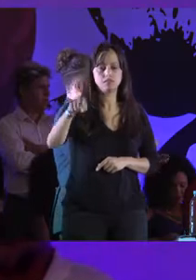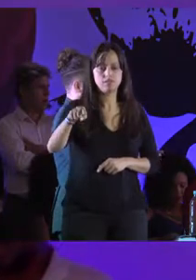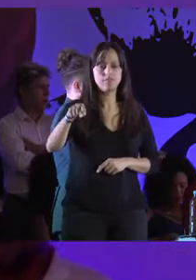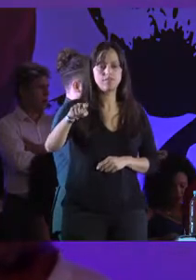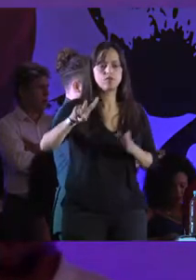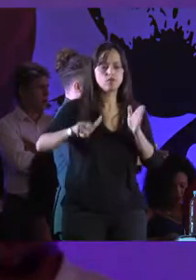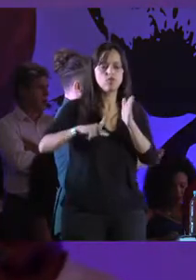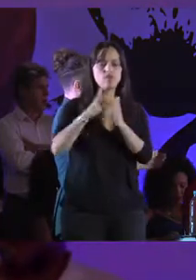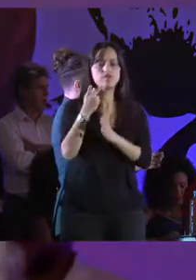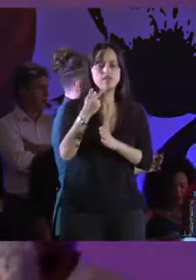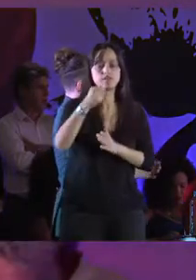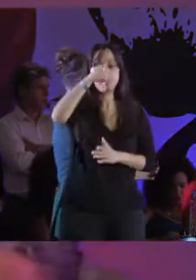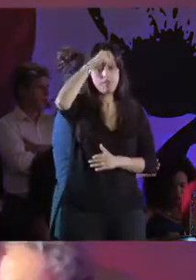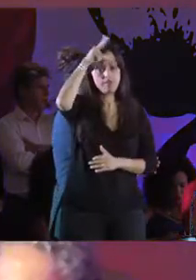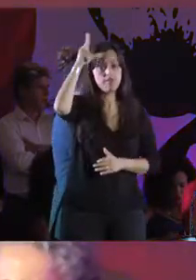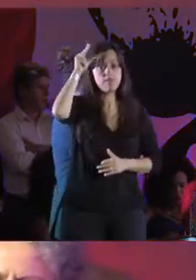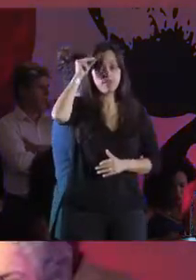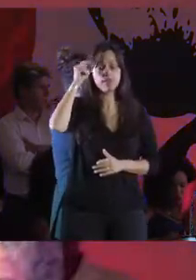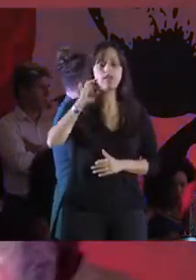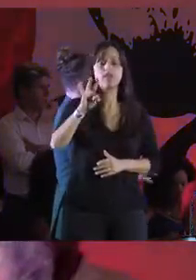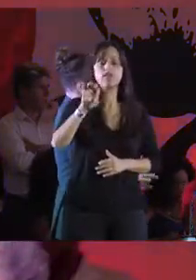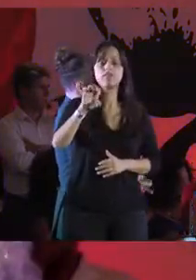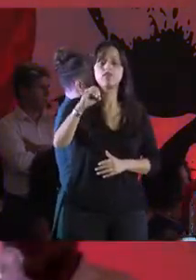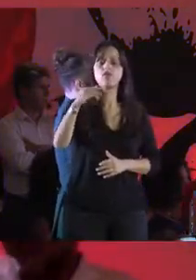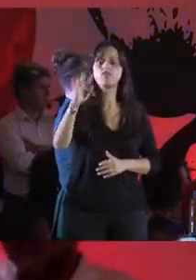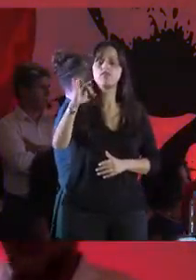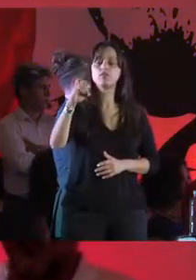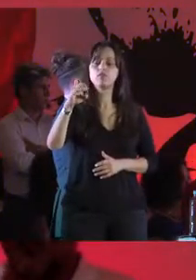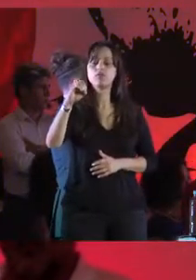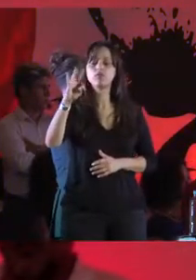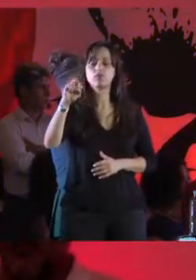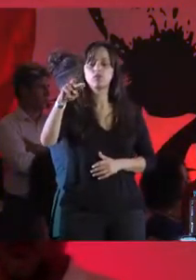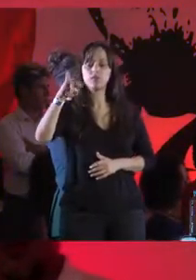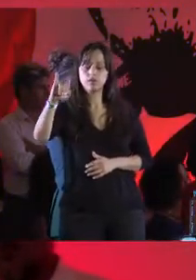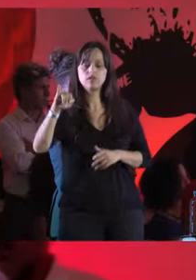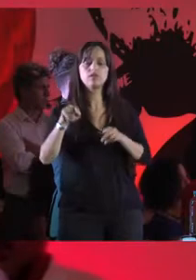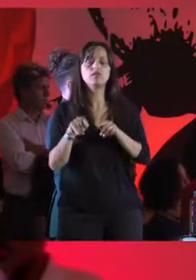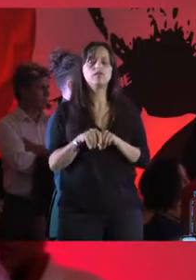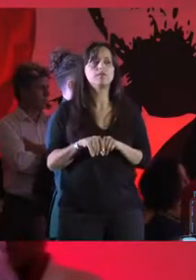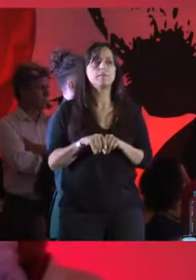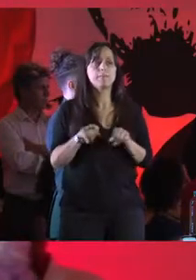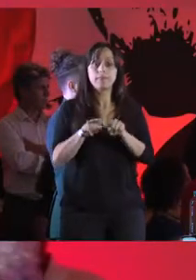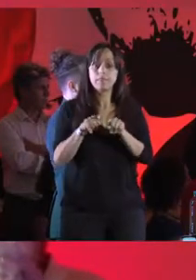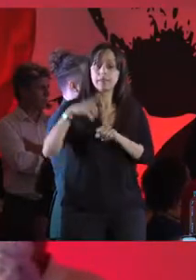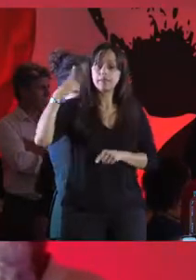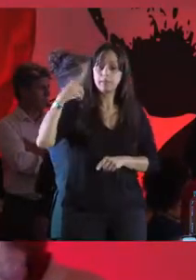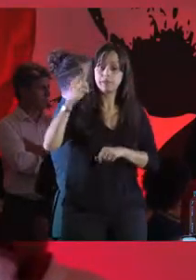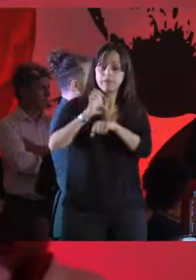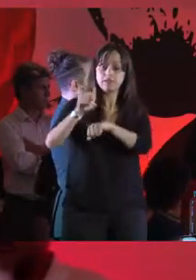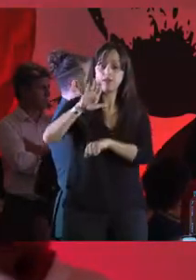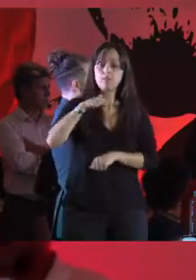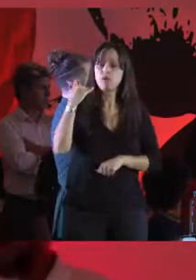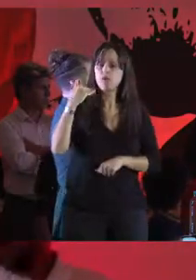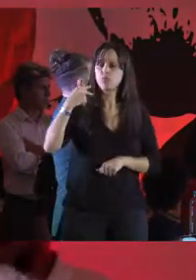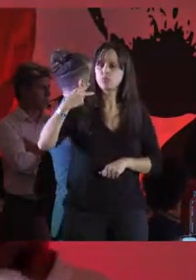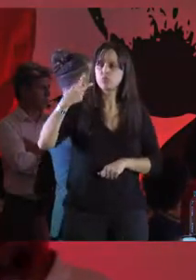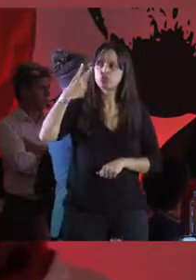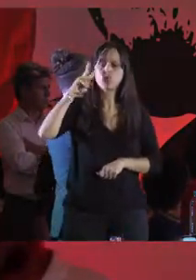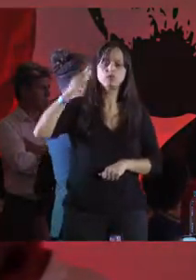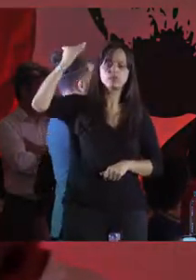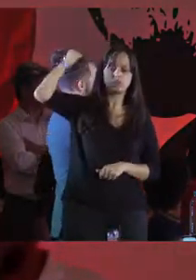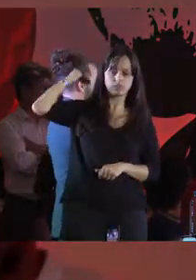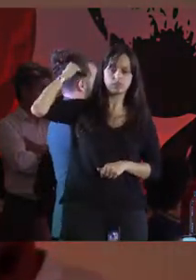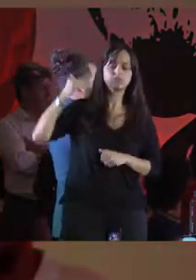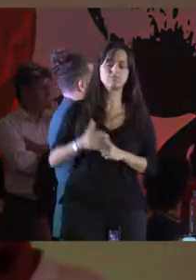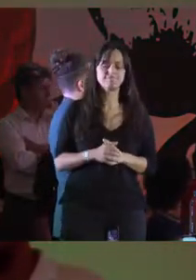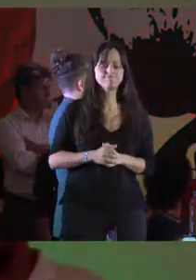Antônio, cinco vezes deputada estadual, que morreu antes de ontem, e tem uma passagem muito